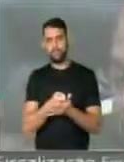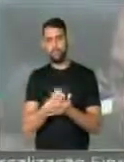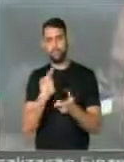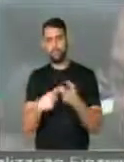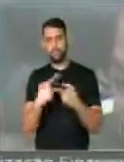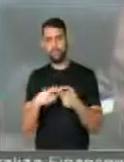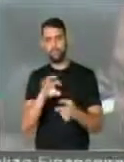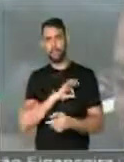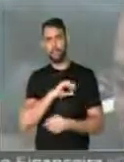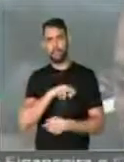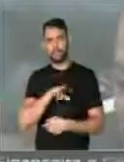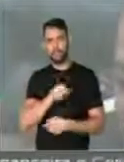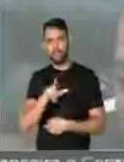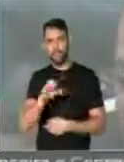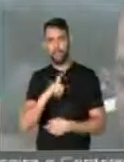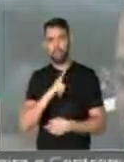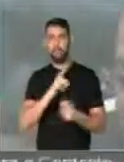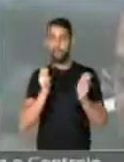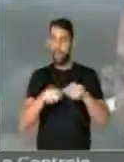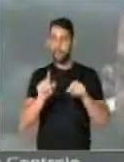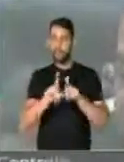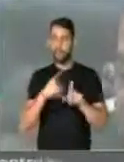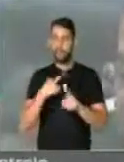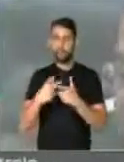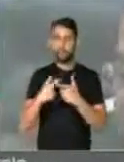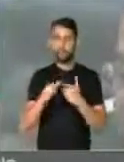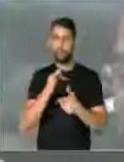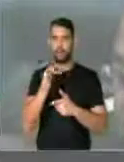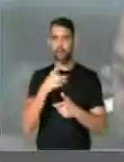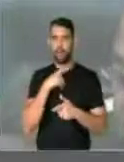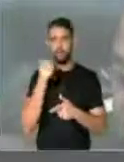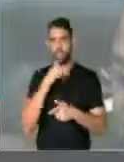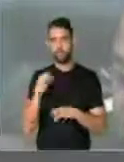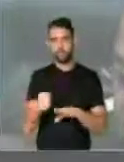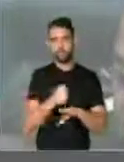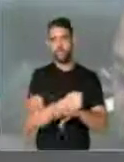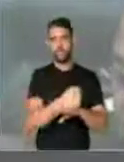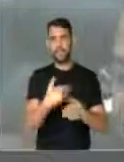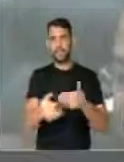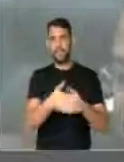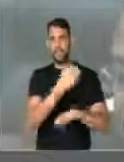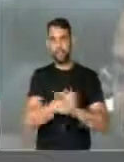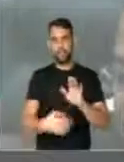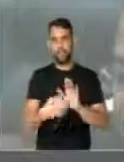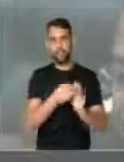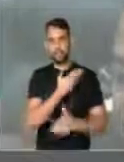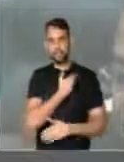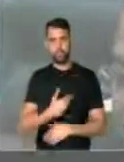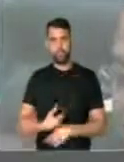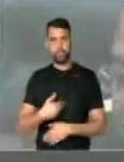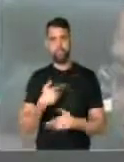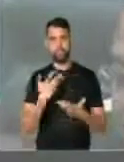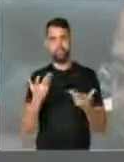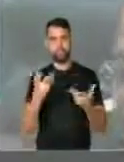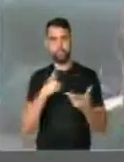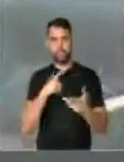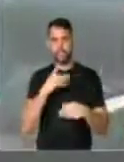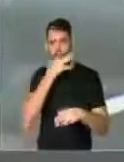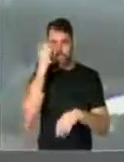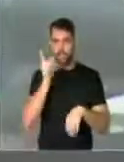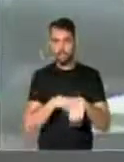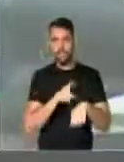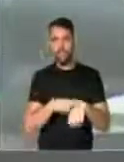penalizado ou que as polícias militares possam ter problemas com o ingresso sem concurso público